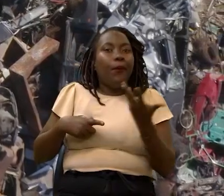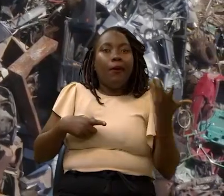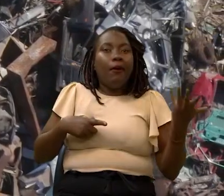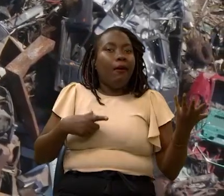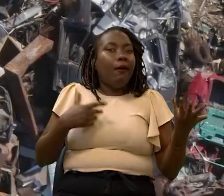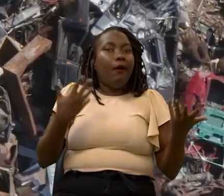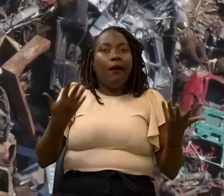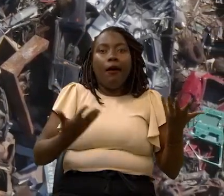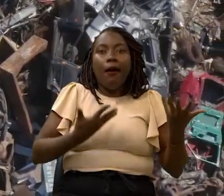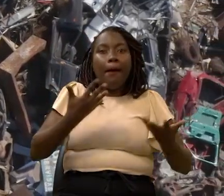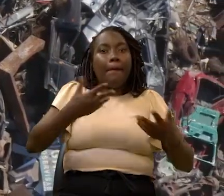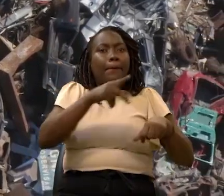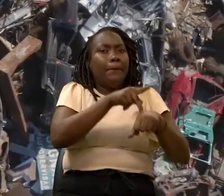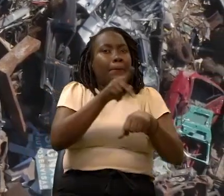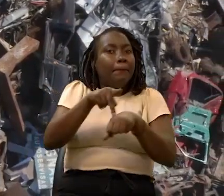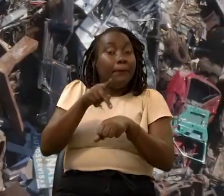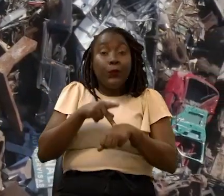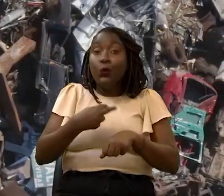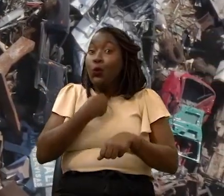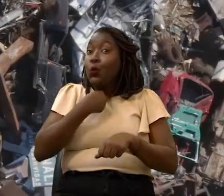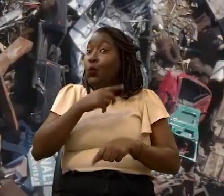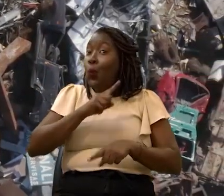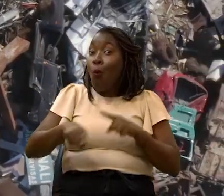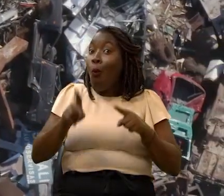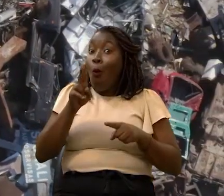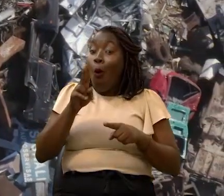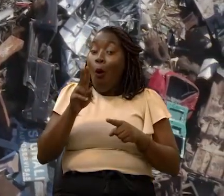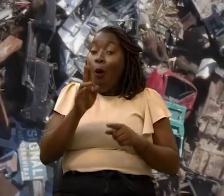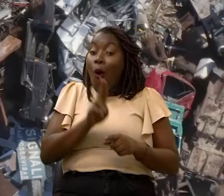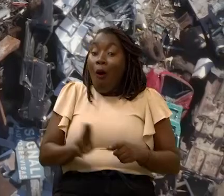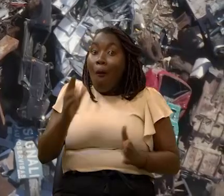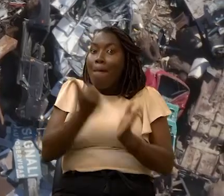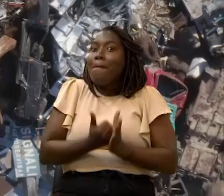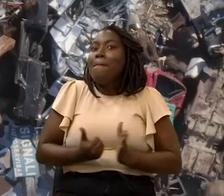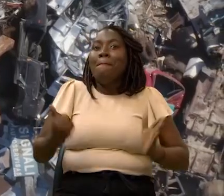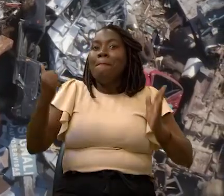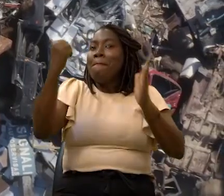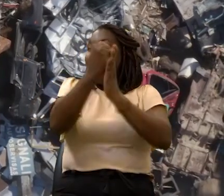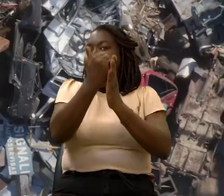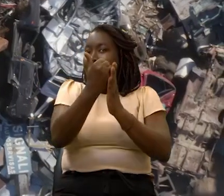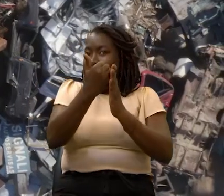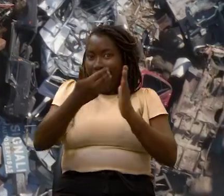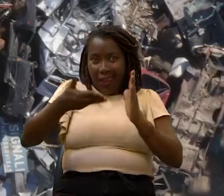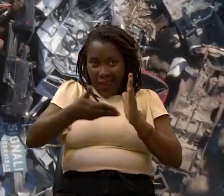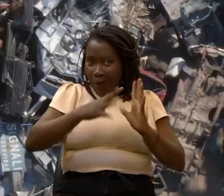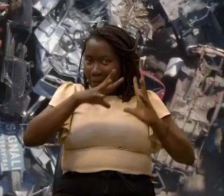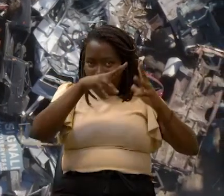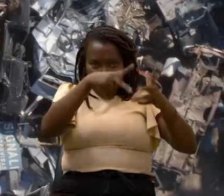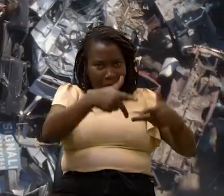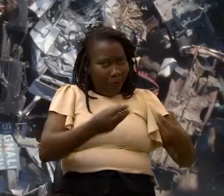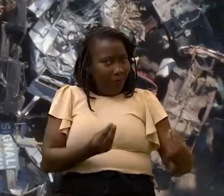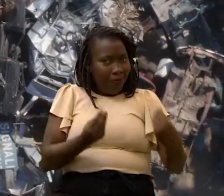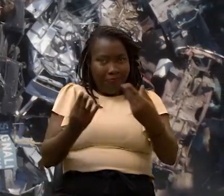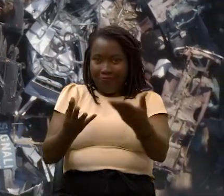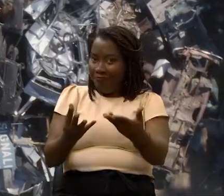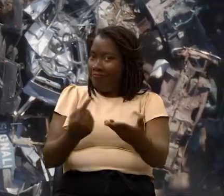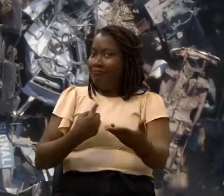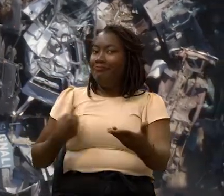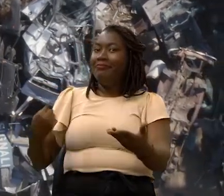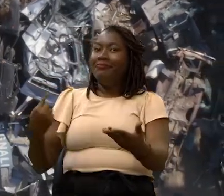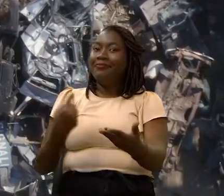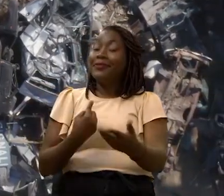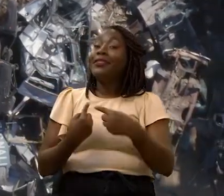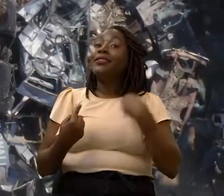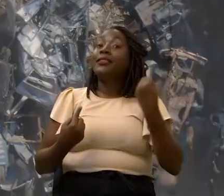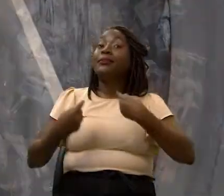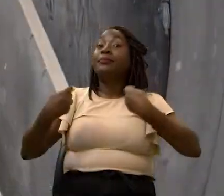quantidade de minerais, você não pode consumir além daquilo que o planeta pode oferecer